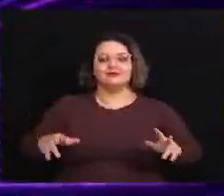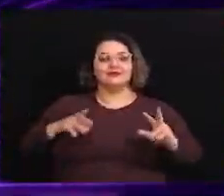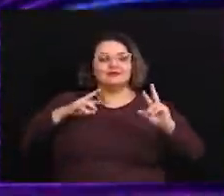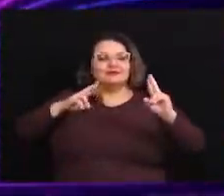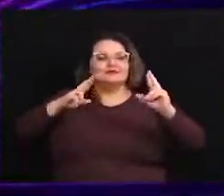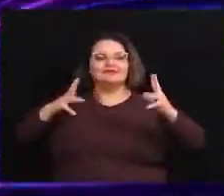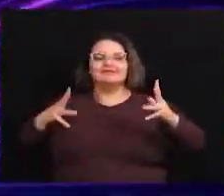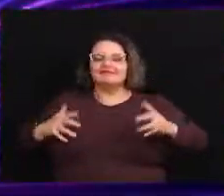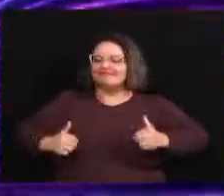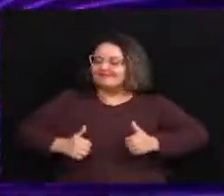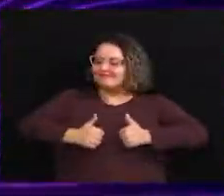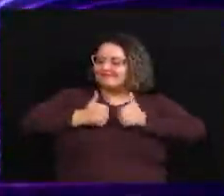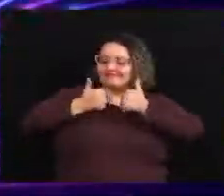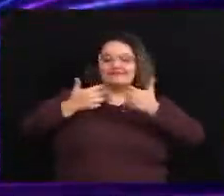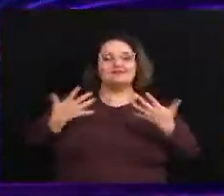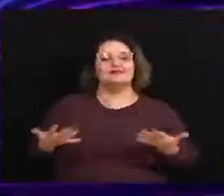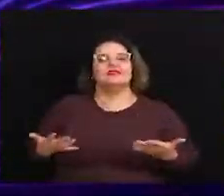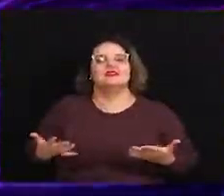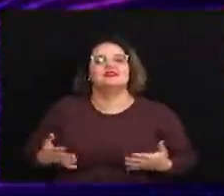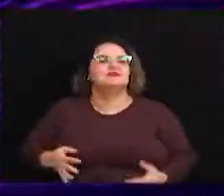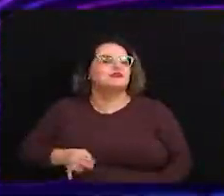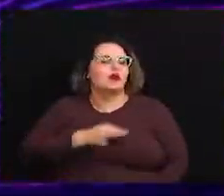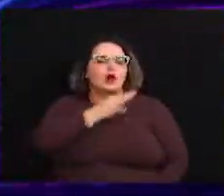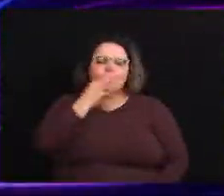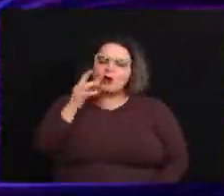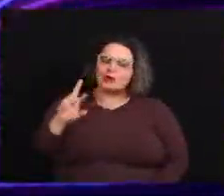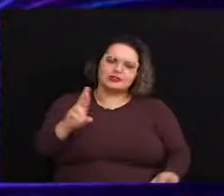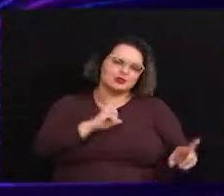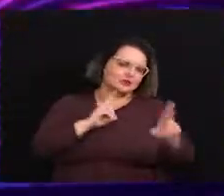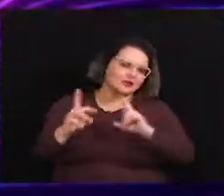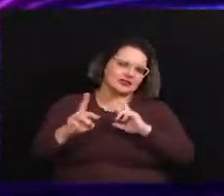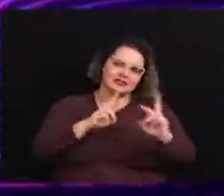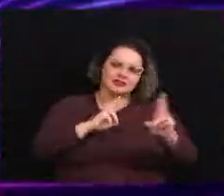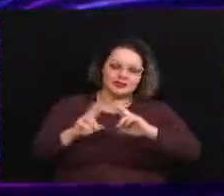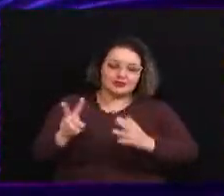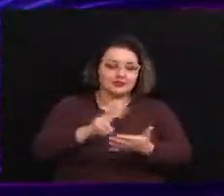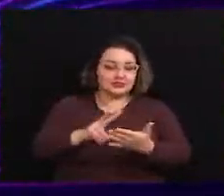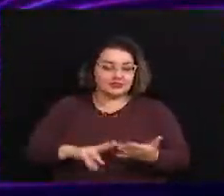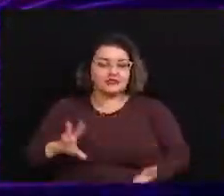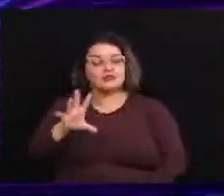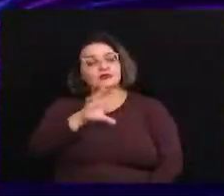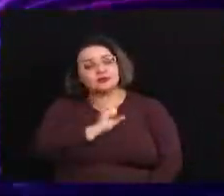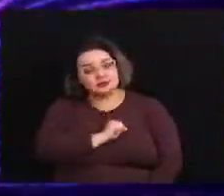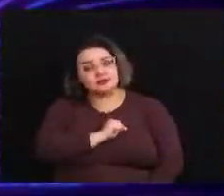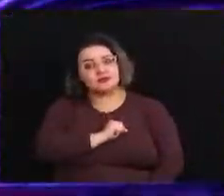uma expectativa, mas eu tive ótimos retornos, as pessoas que leram